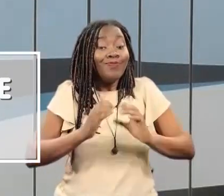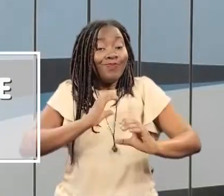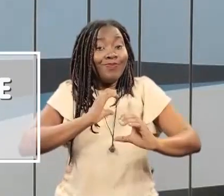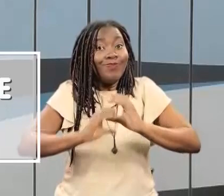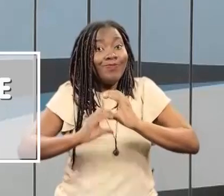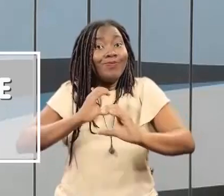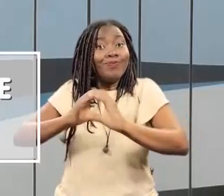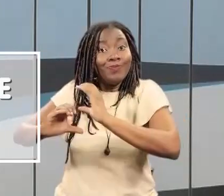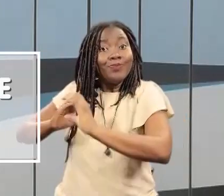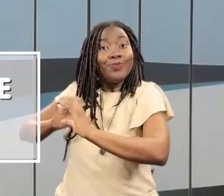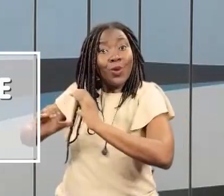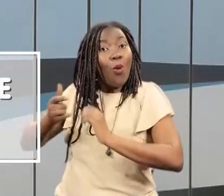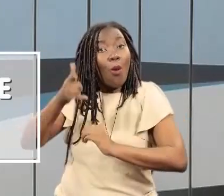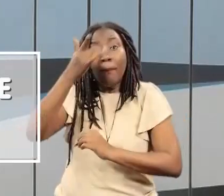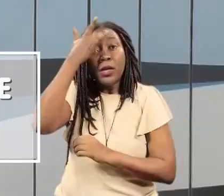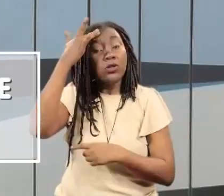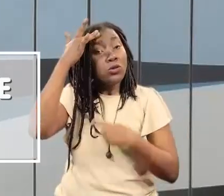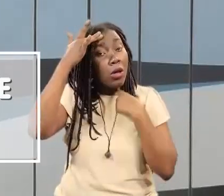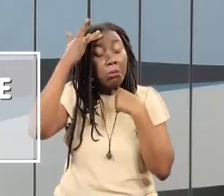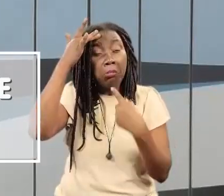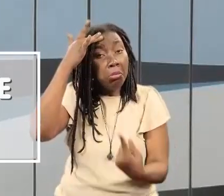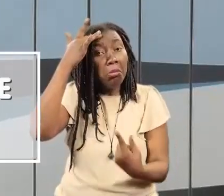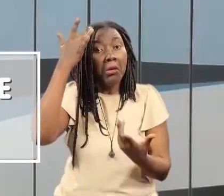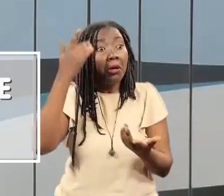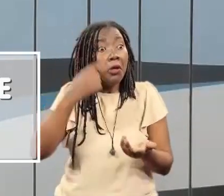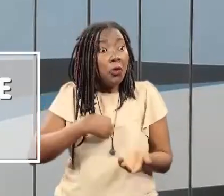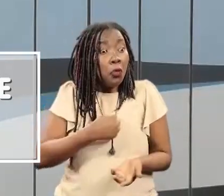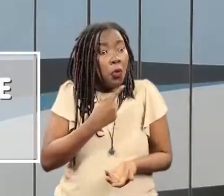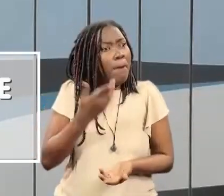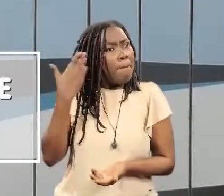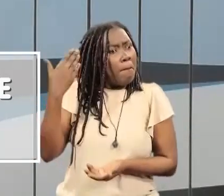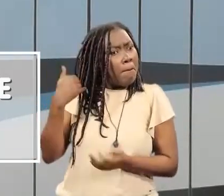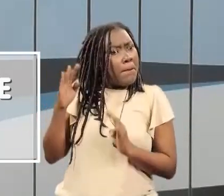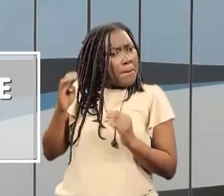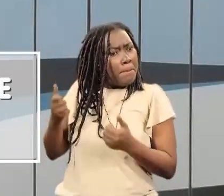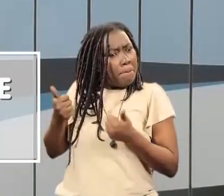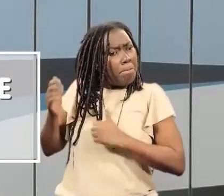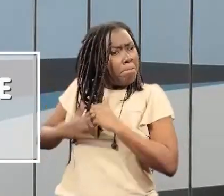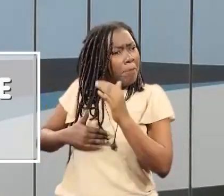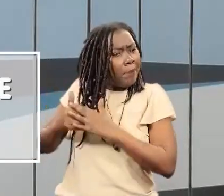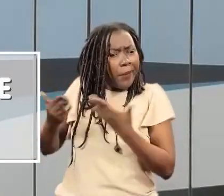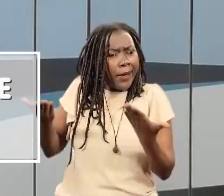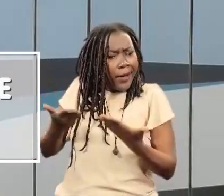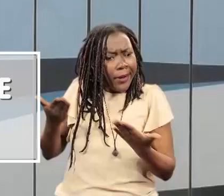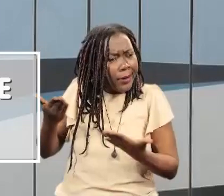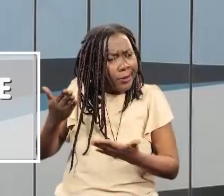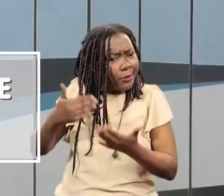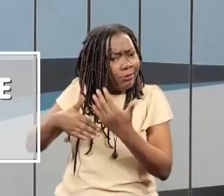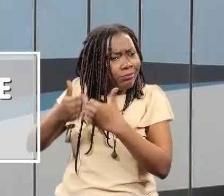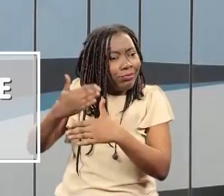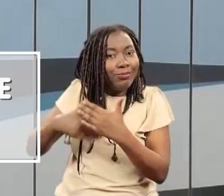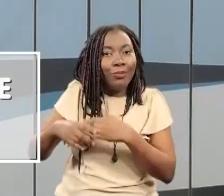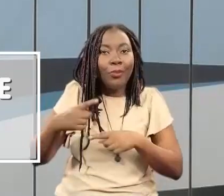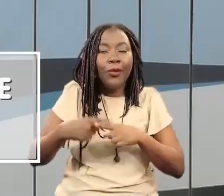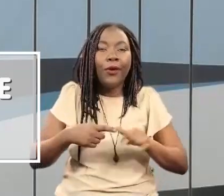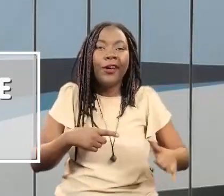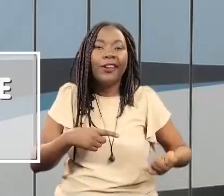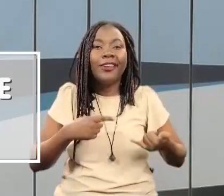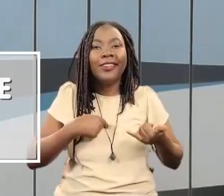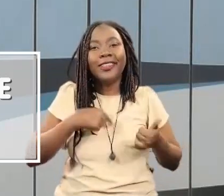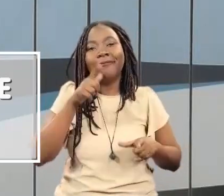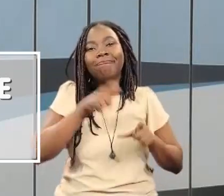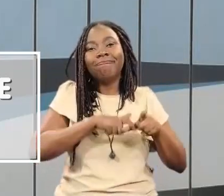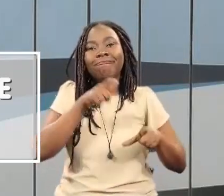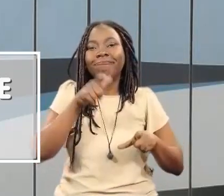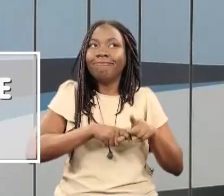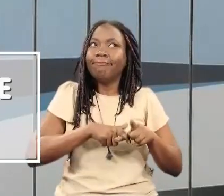com outras pessoas, eu não consigo fazer coisas que antes eu fazia tão bem, porque eu preciso do celular. Opa, então pode ser um